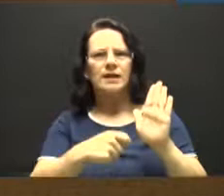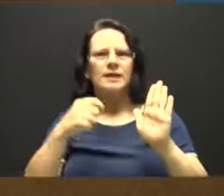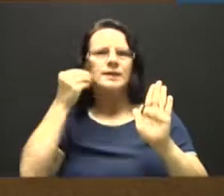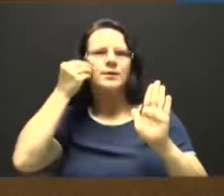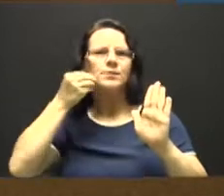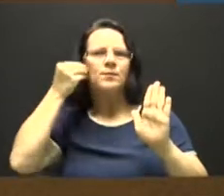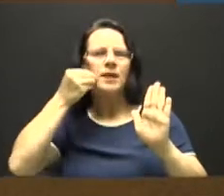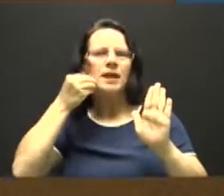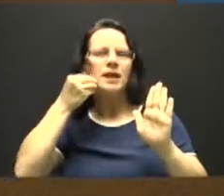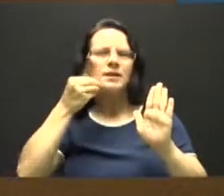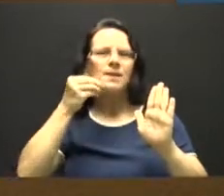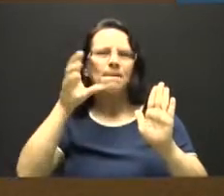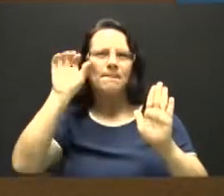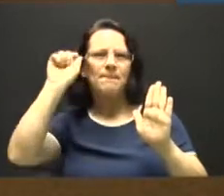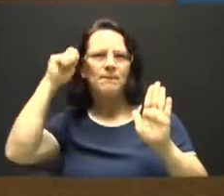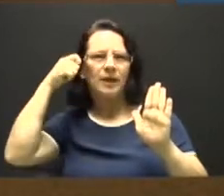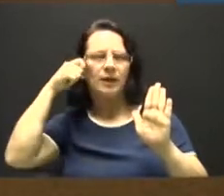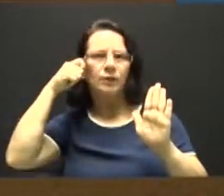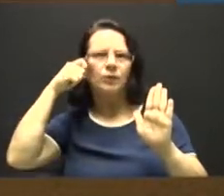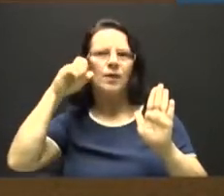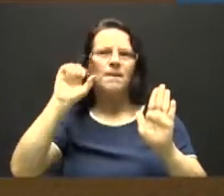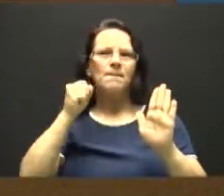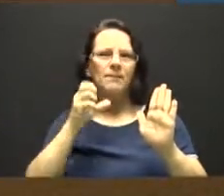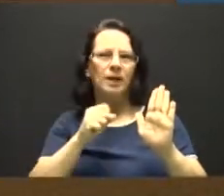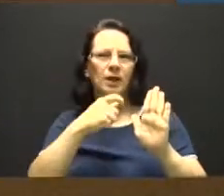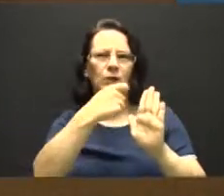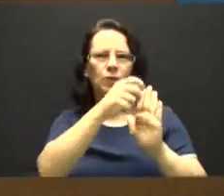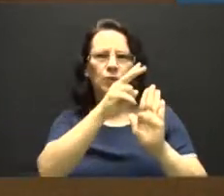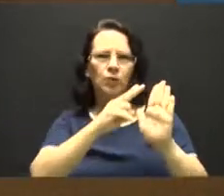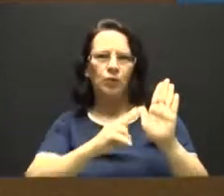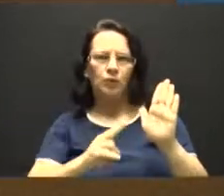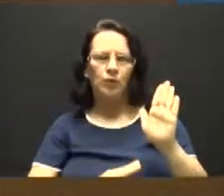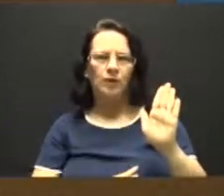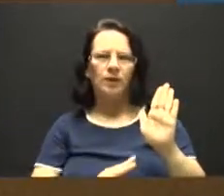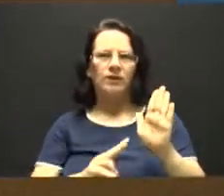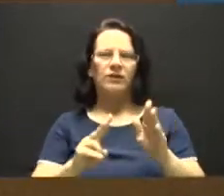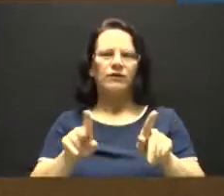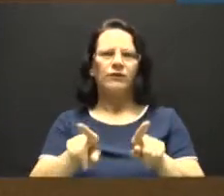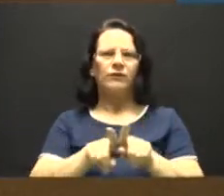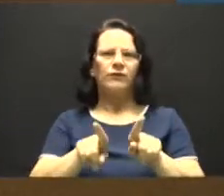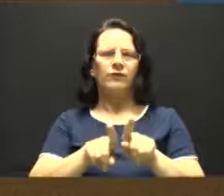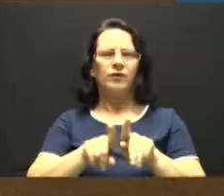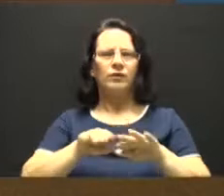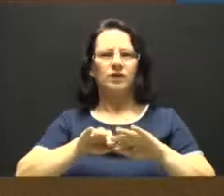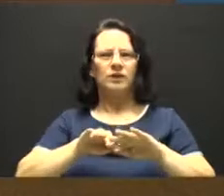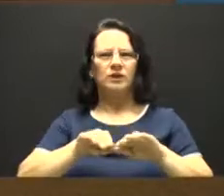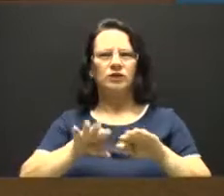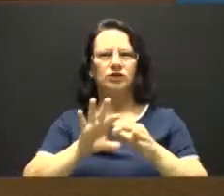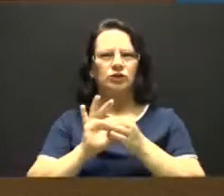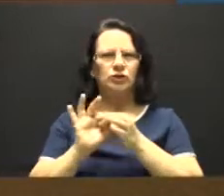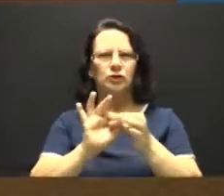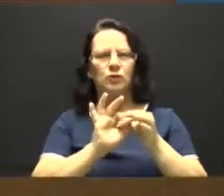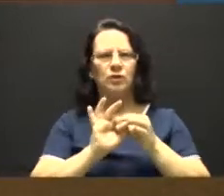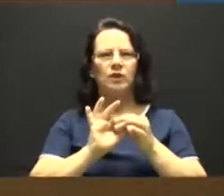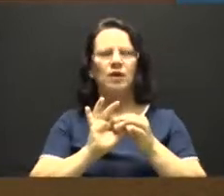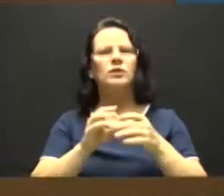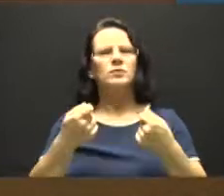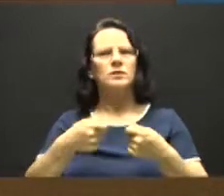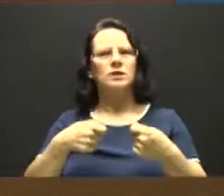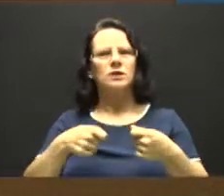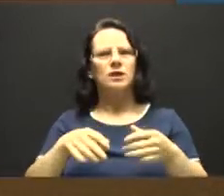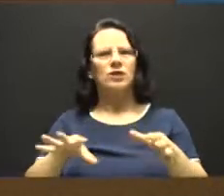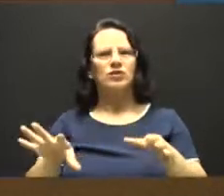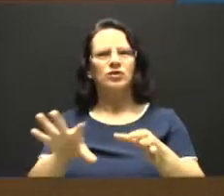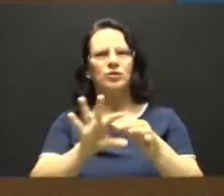preto e branco que denuncia as situações de desigualdade e promove a consciência para igualdade equidade